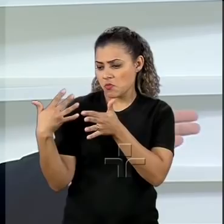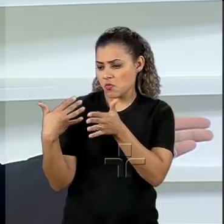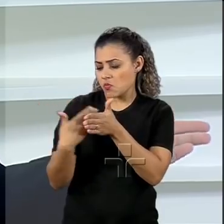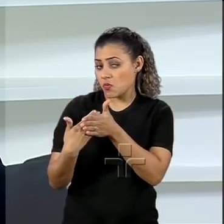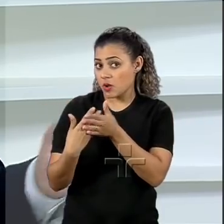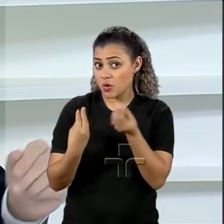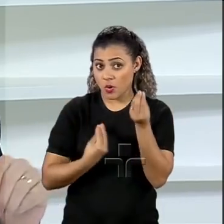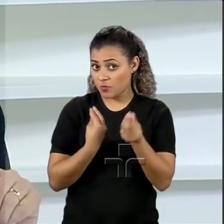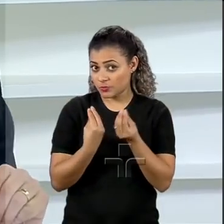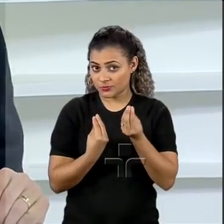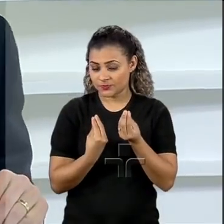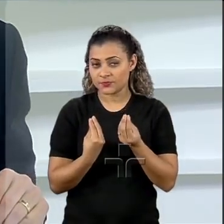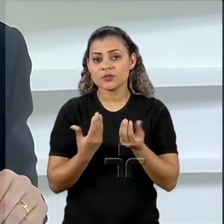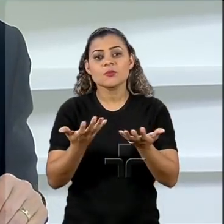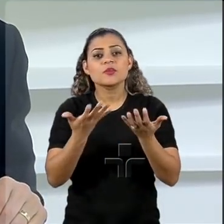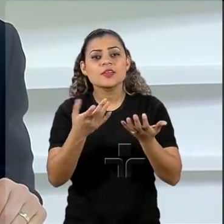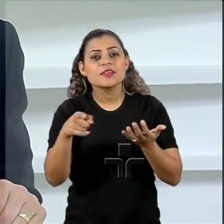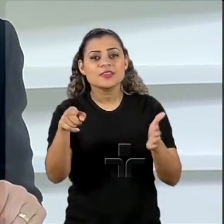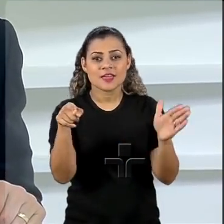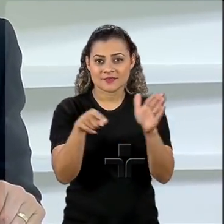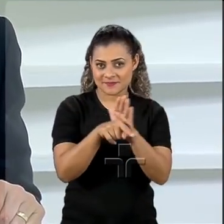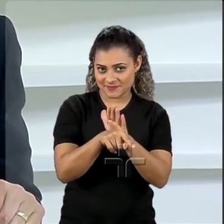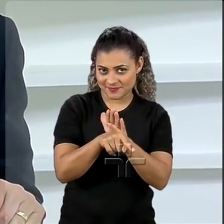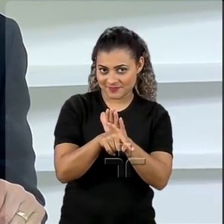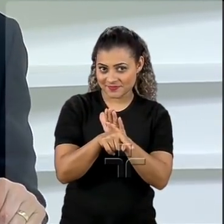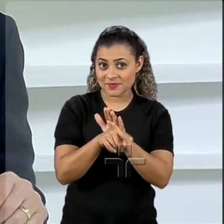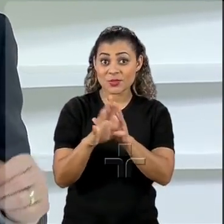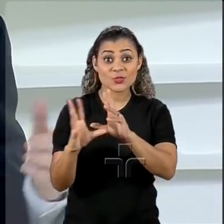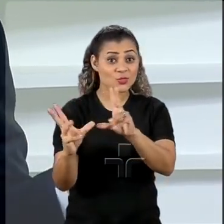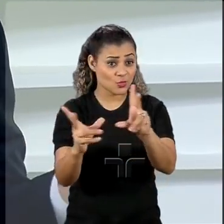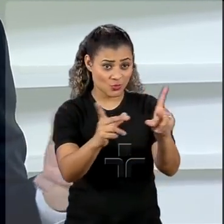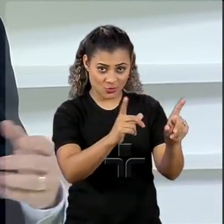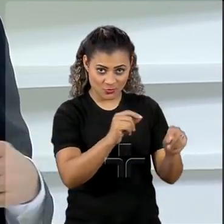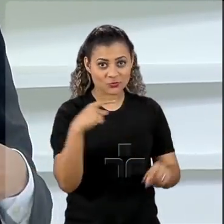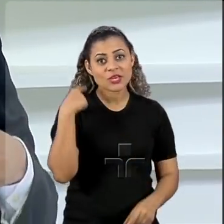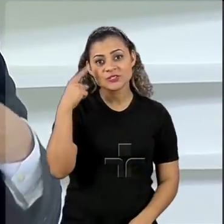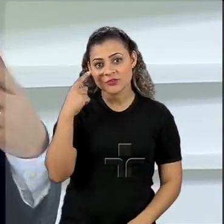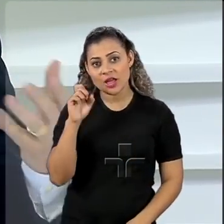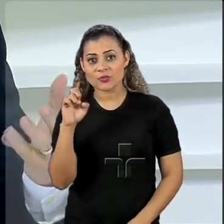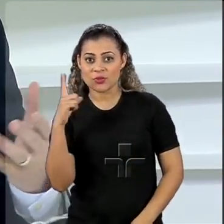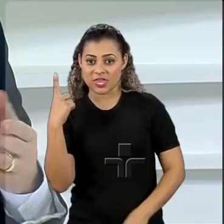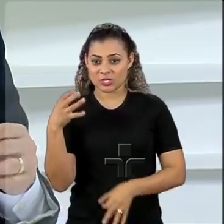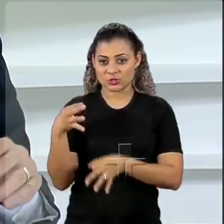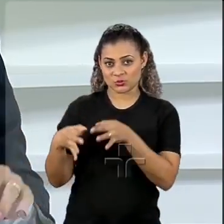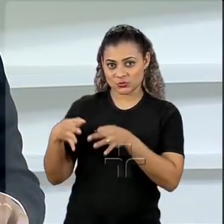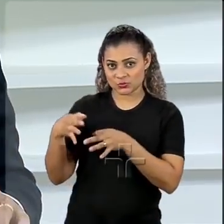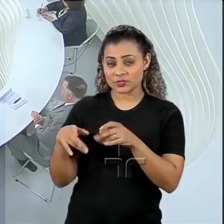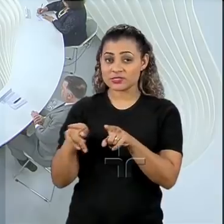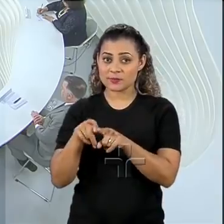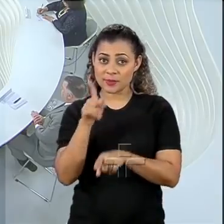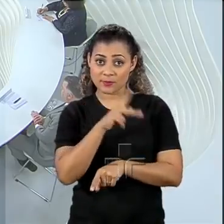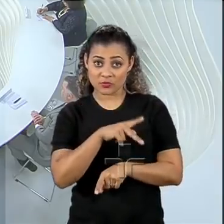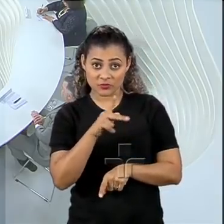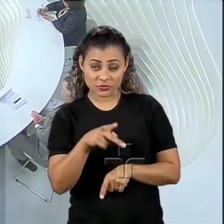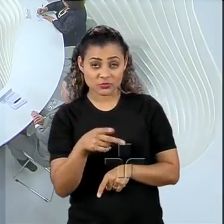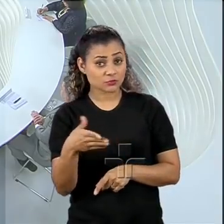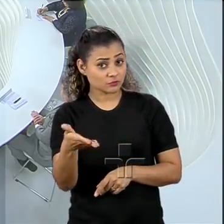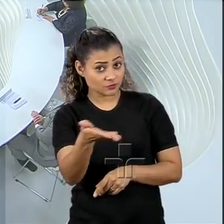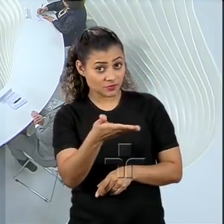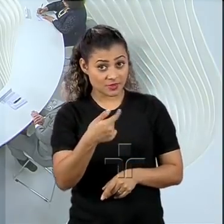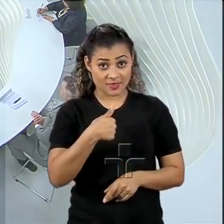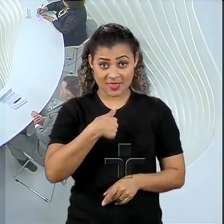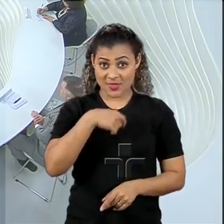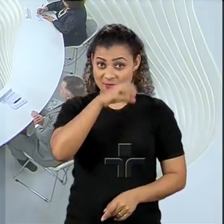gostaria de consultar, aqui todos são advogados, ex-juízes, professor, e eu sou